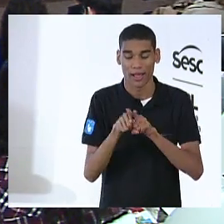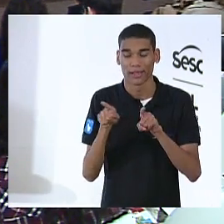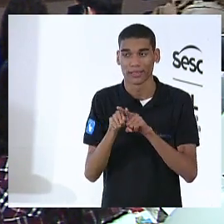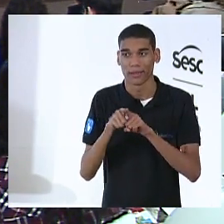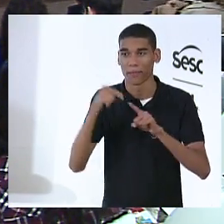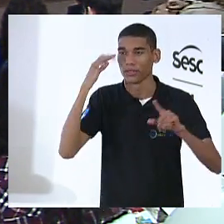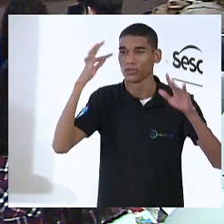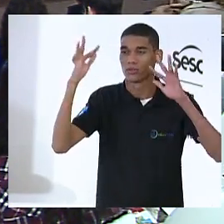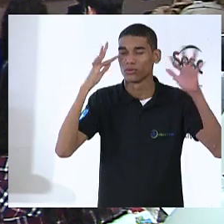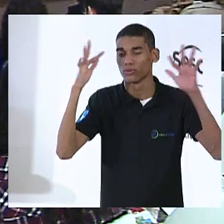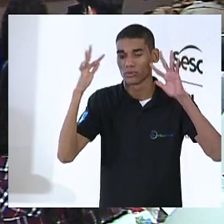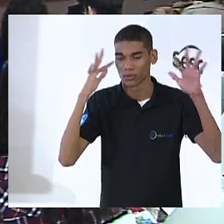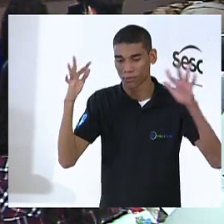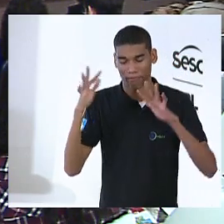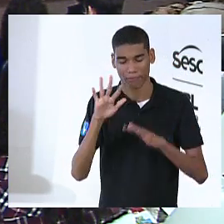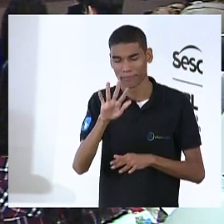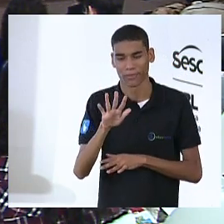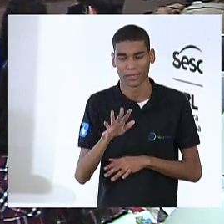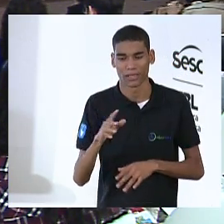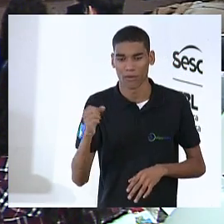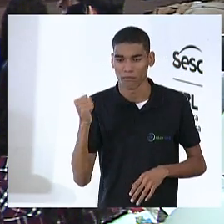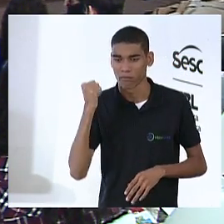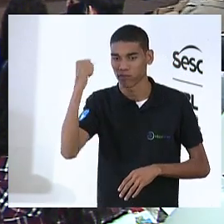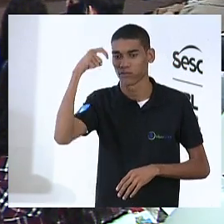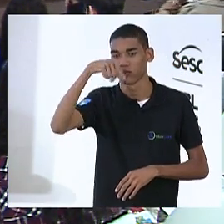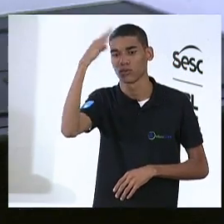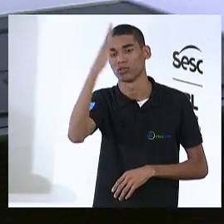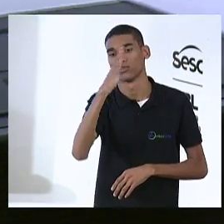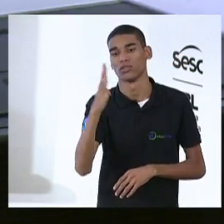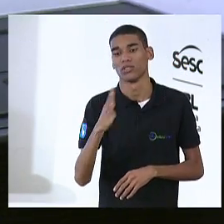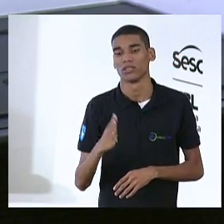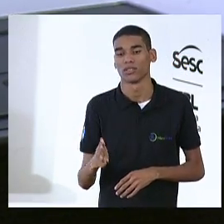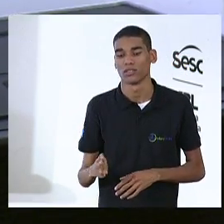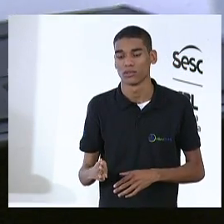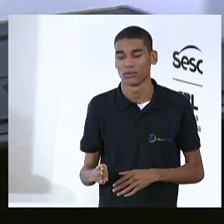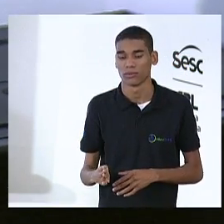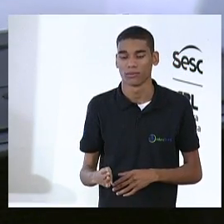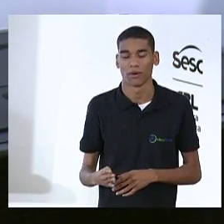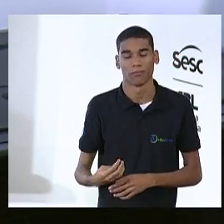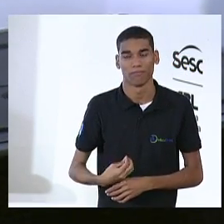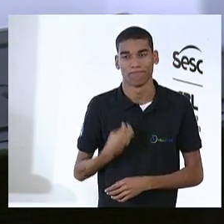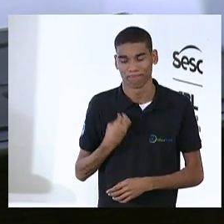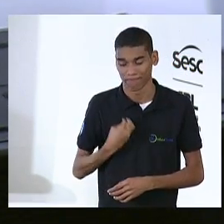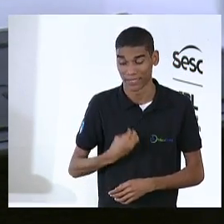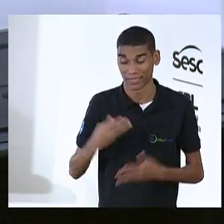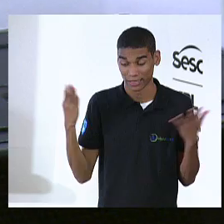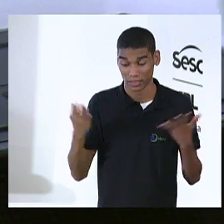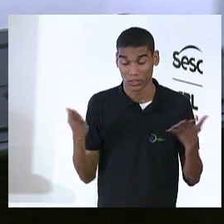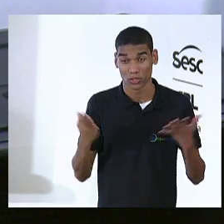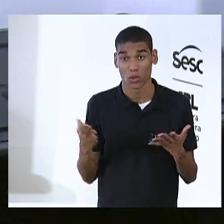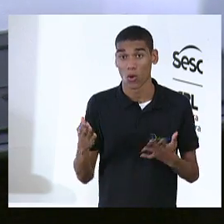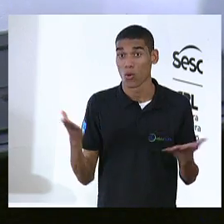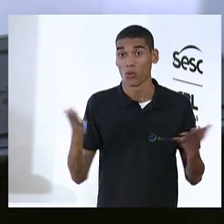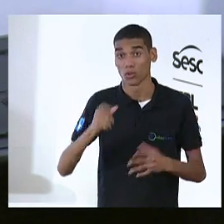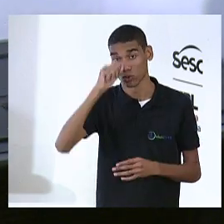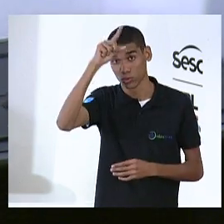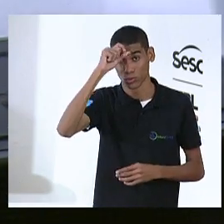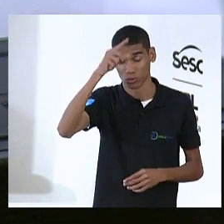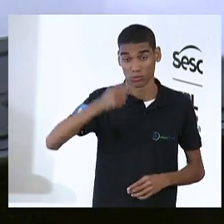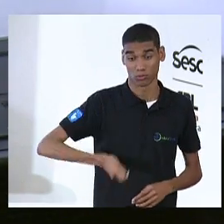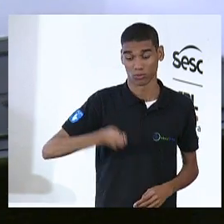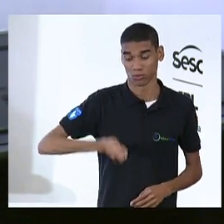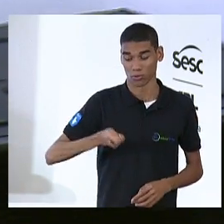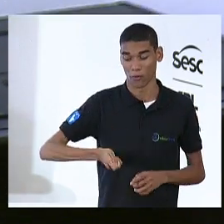a pensar, por que que é tão forte no Brasil, tão presente ainda hoje, uma cultura autoritária